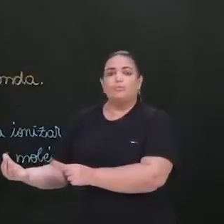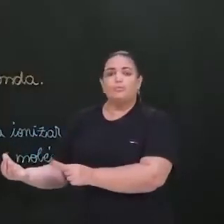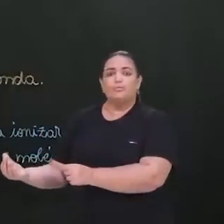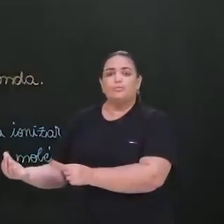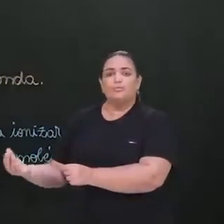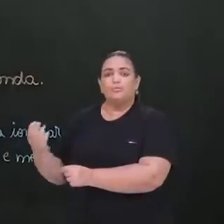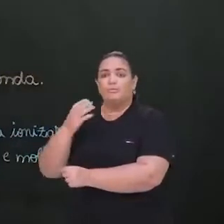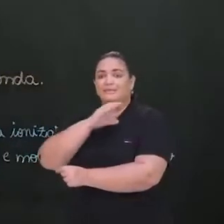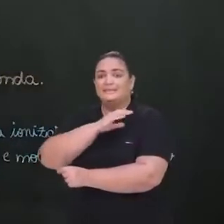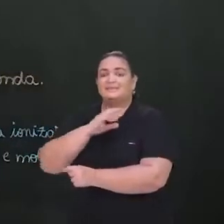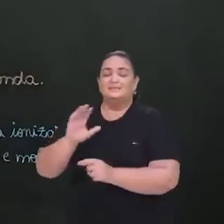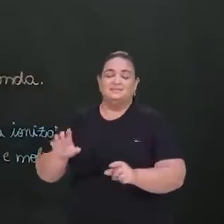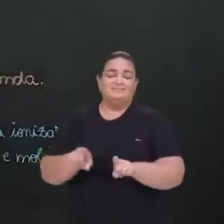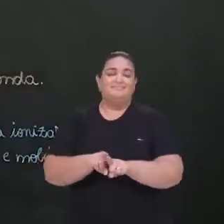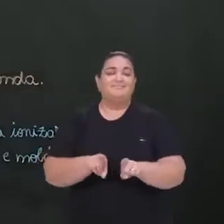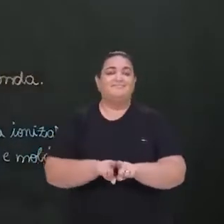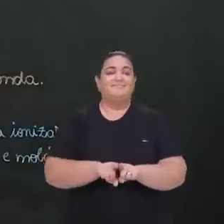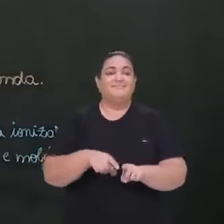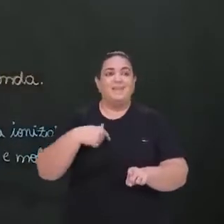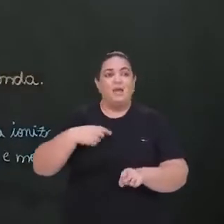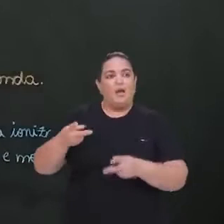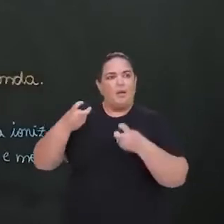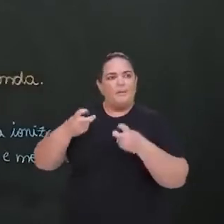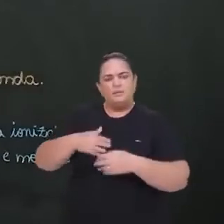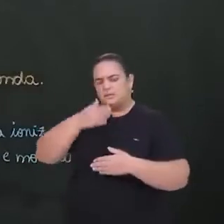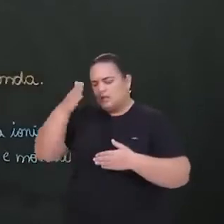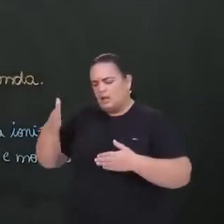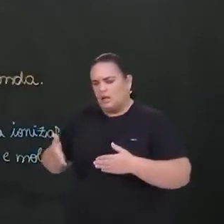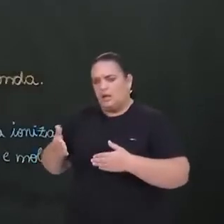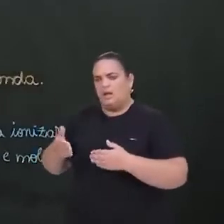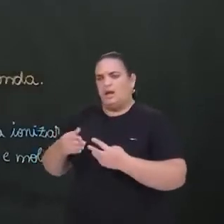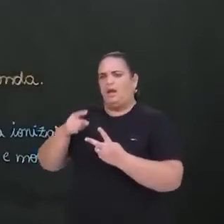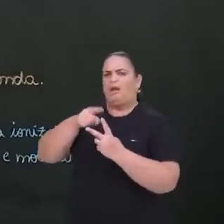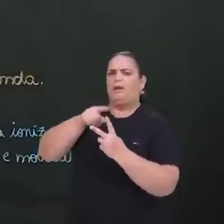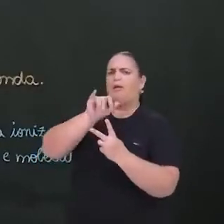dessa frequência e o comprimento da onda está ficando mais estreitinho.